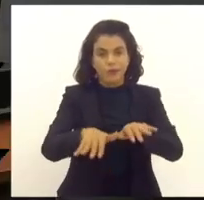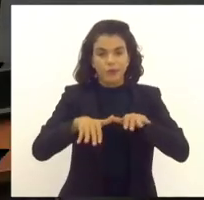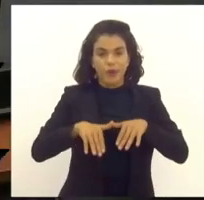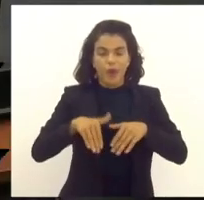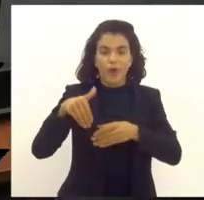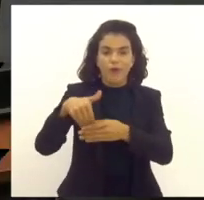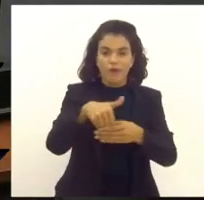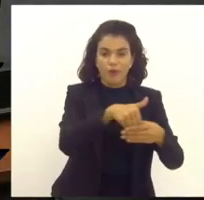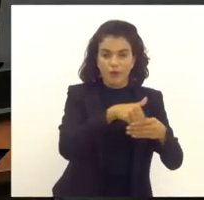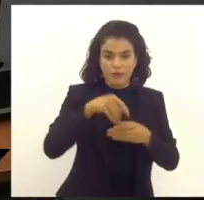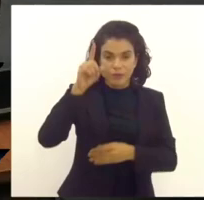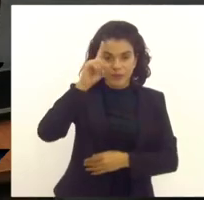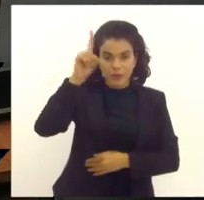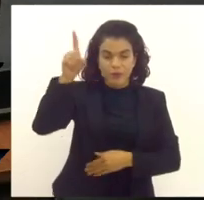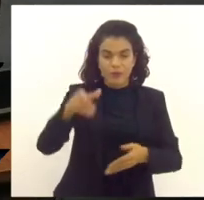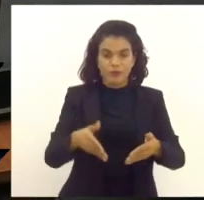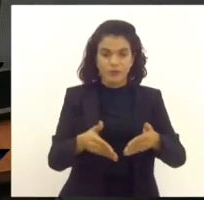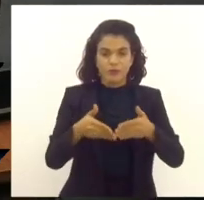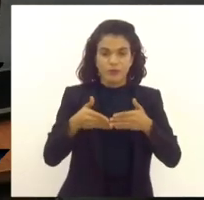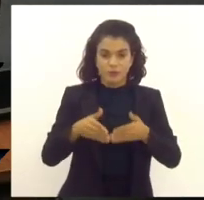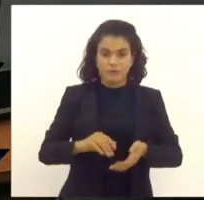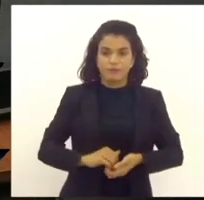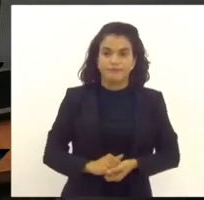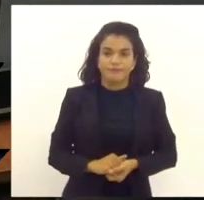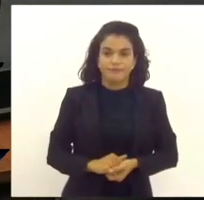a oito dias está suspenso a sessão